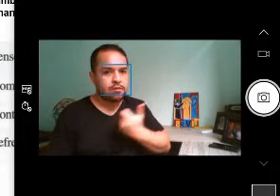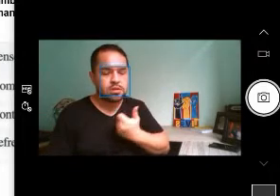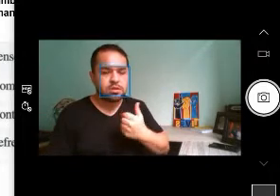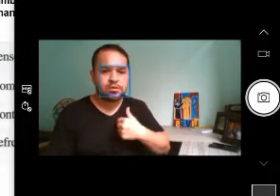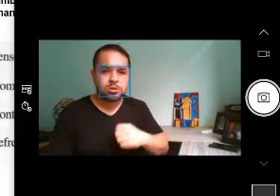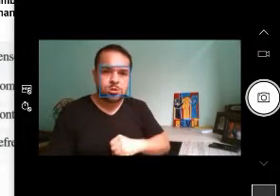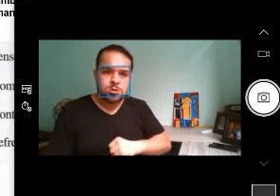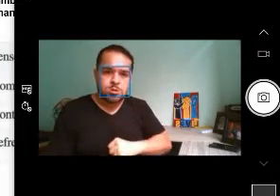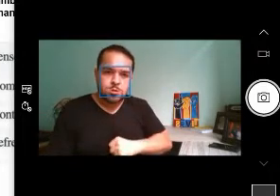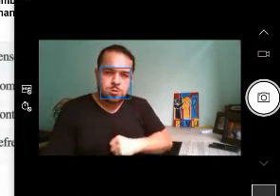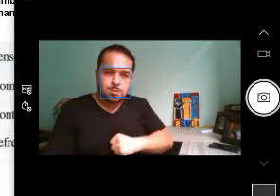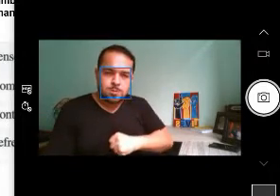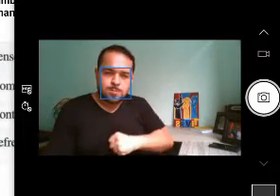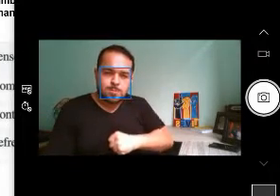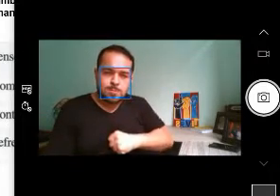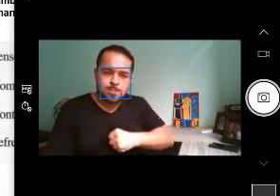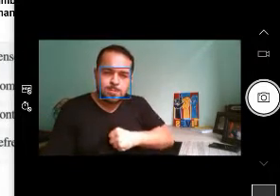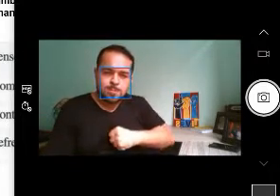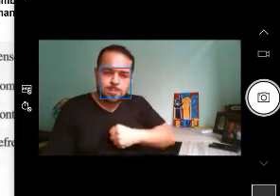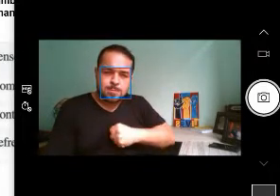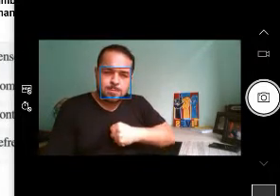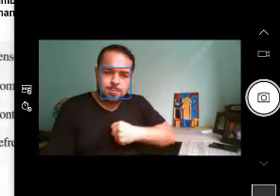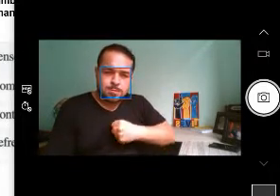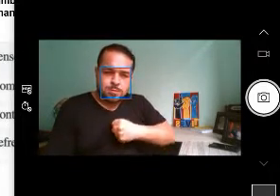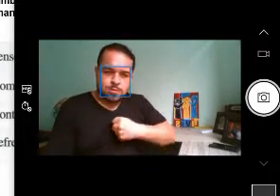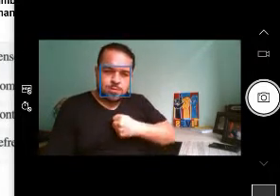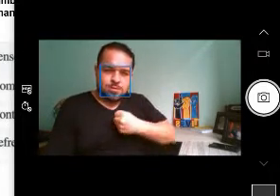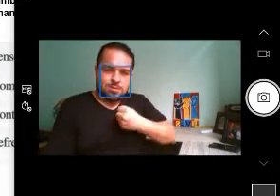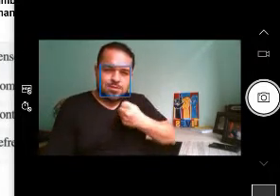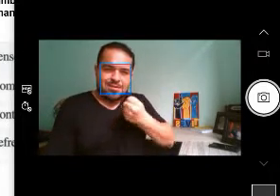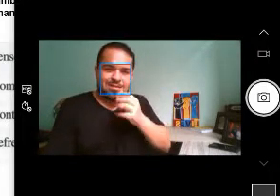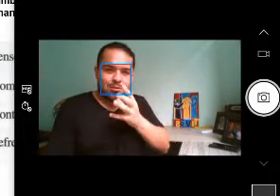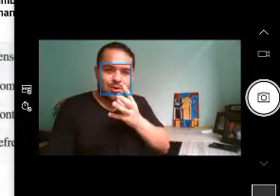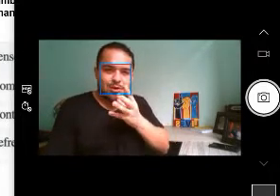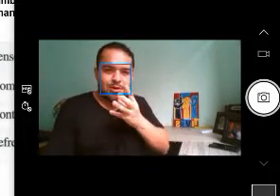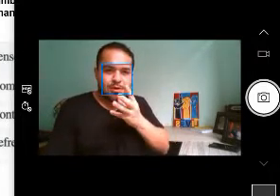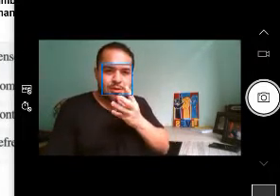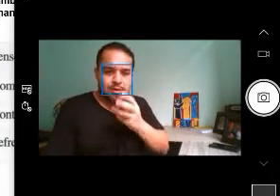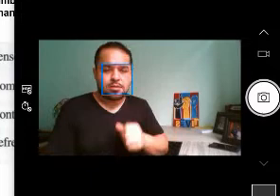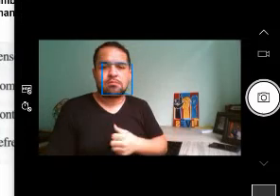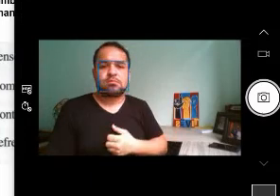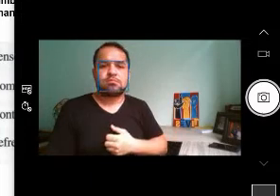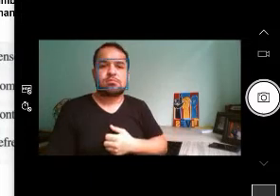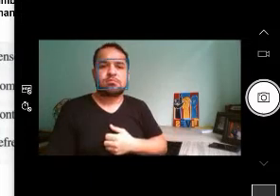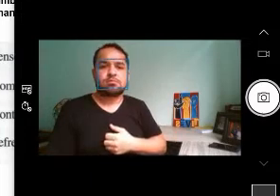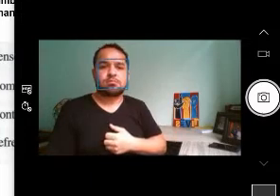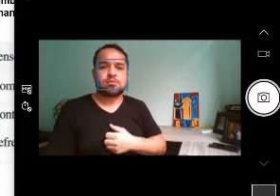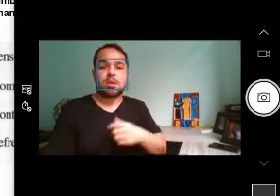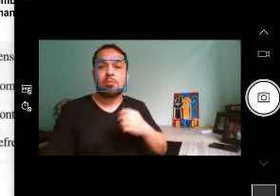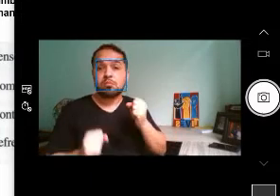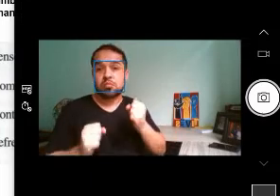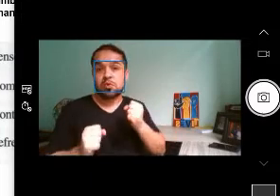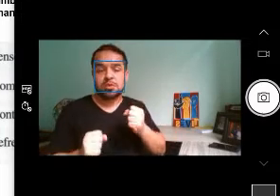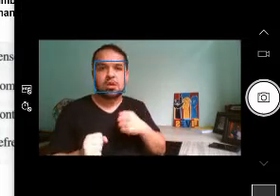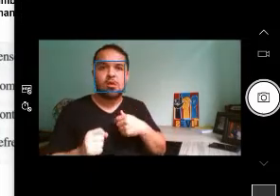vida, né? Estourei. Ou pode ser, nossa, foi me dando um ódio, e você vai